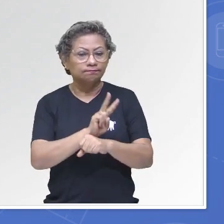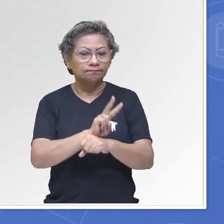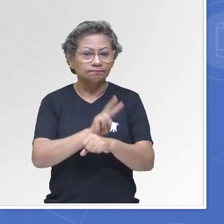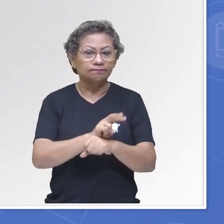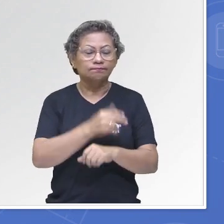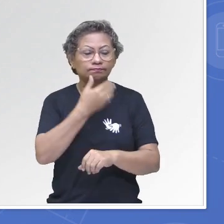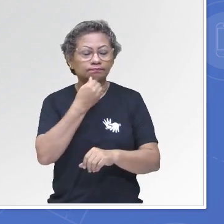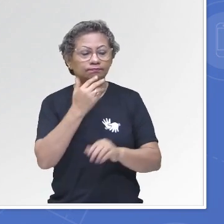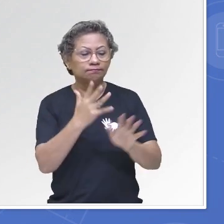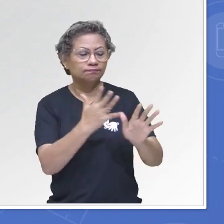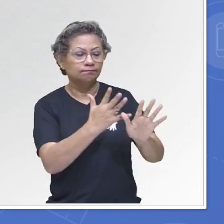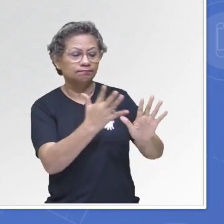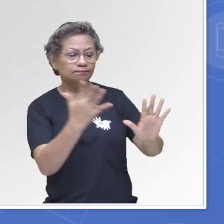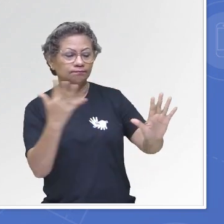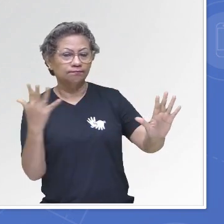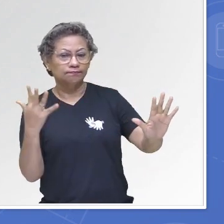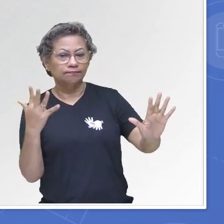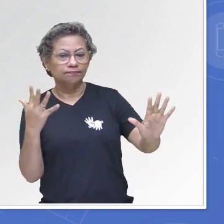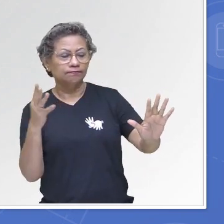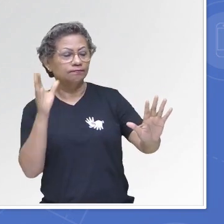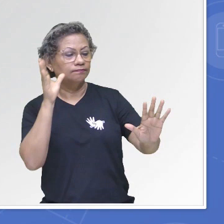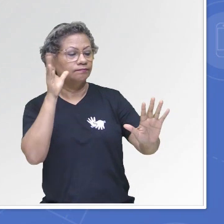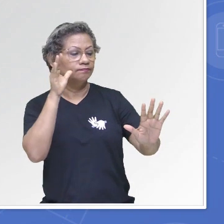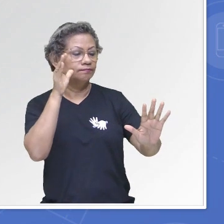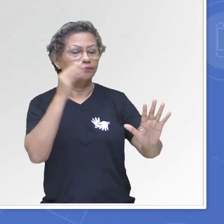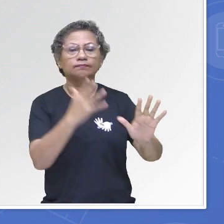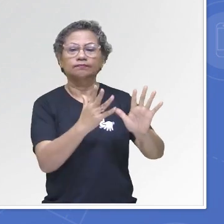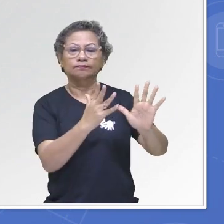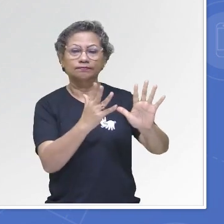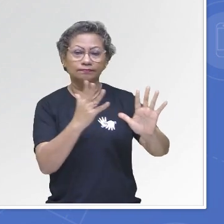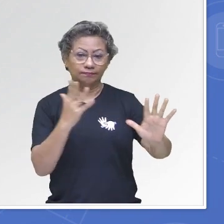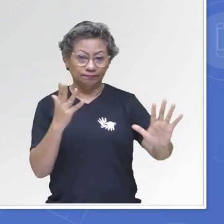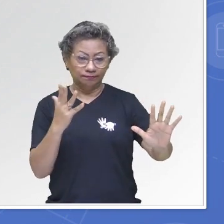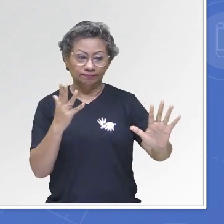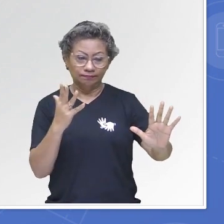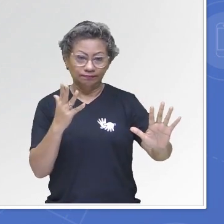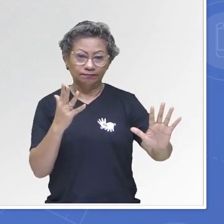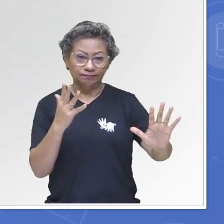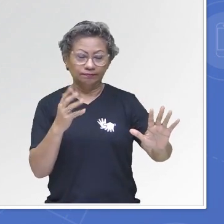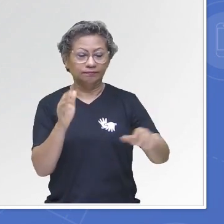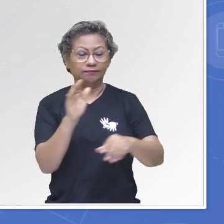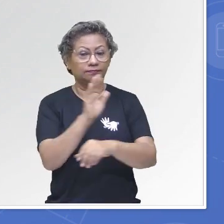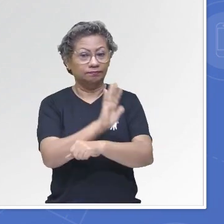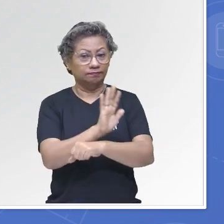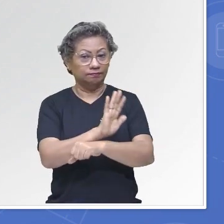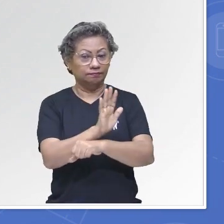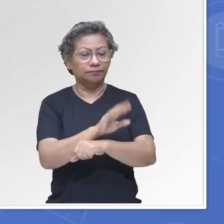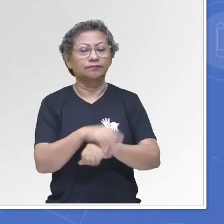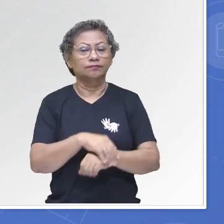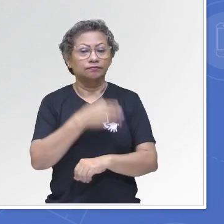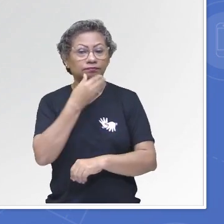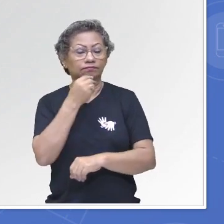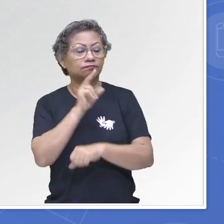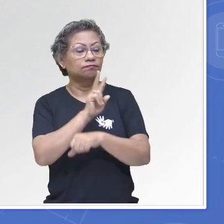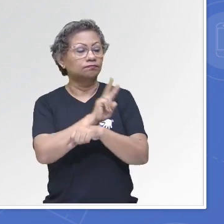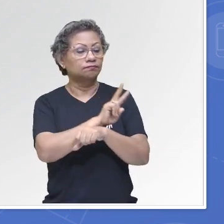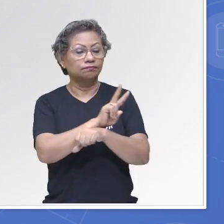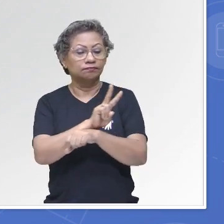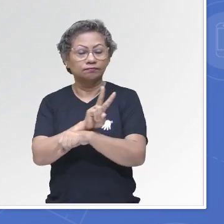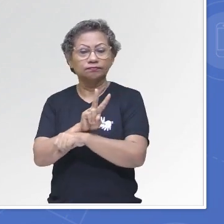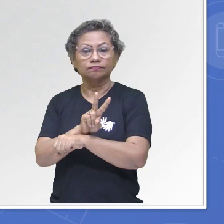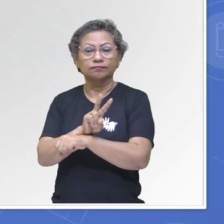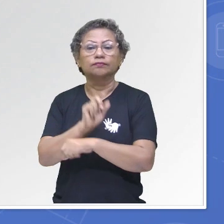Normal, você vê fila no cinema, tá? Hoje em dia nem tanto, né? Tá todo mundo em casa. Mas, dessa